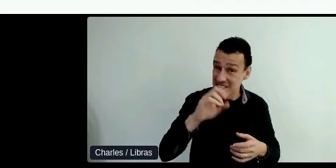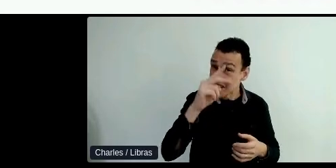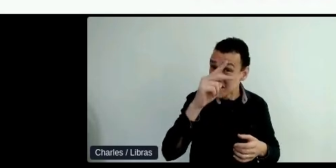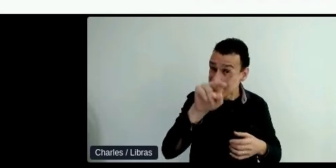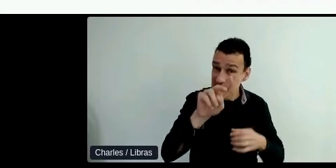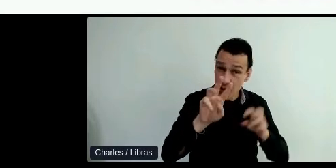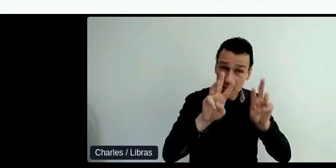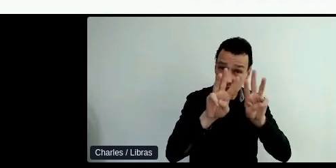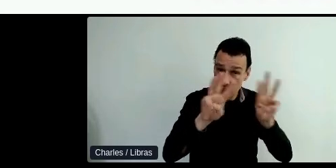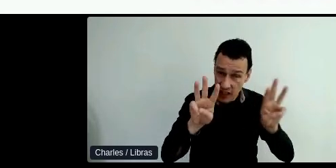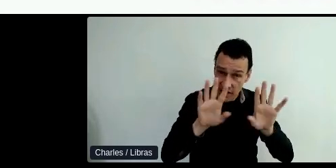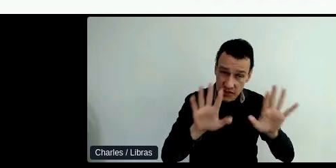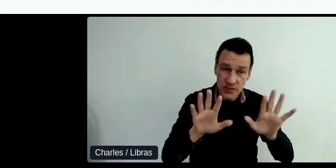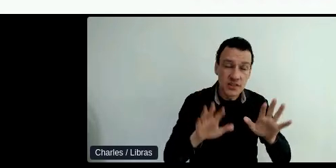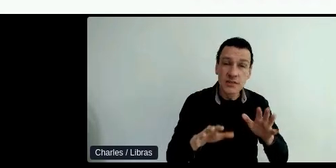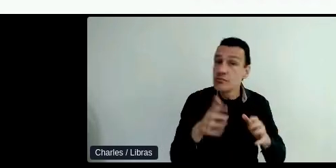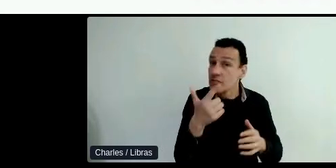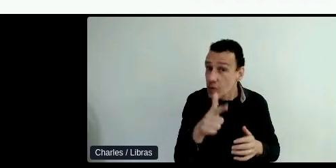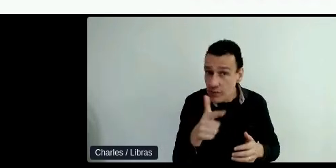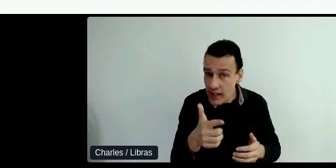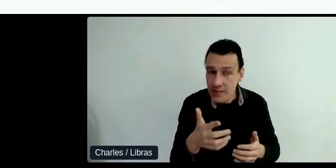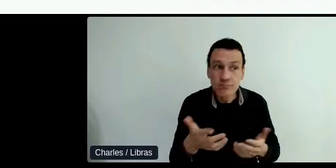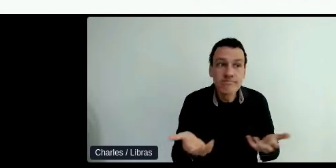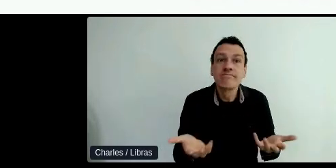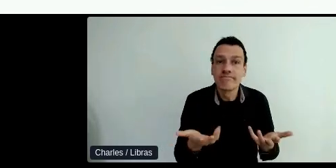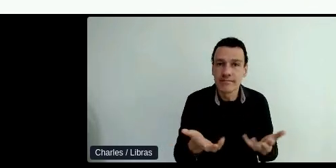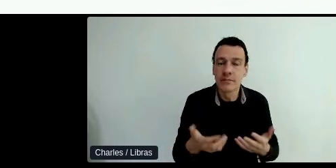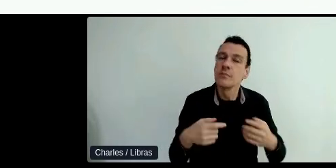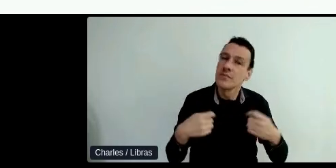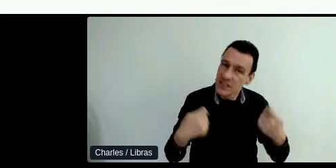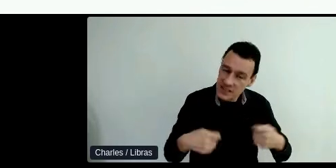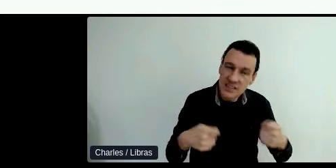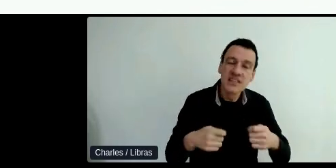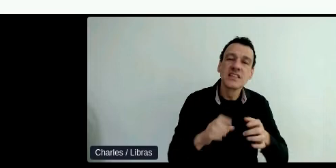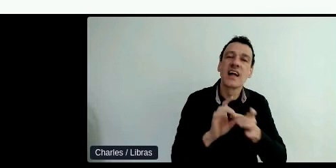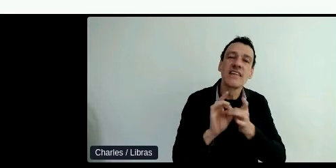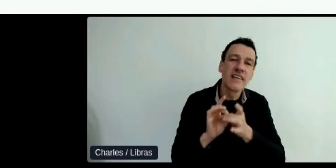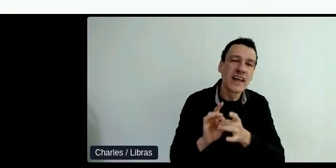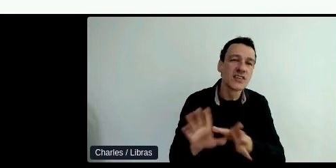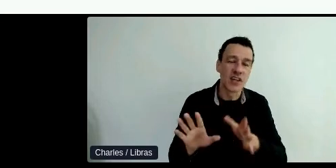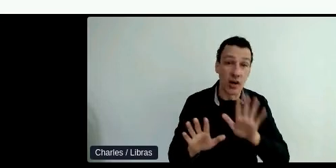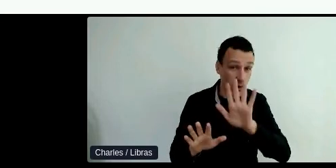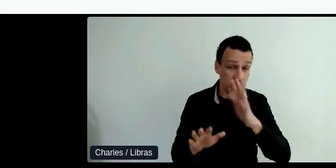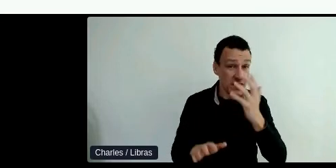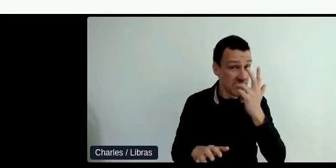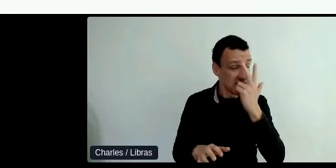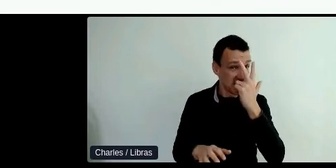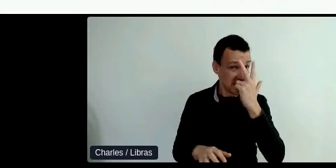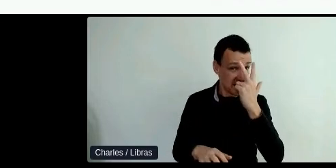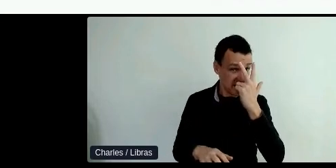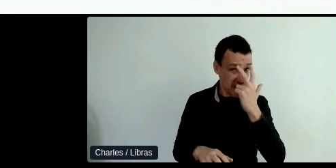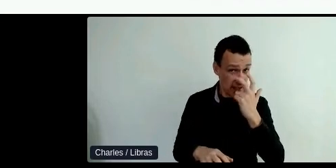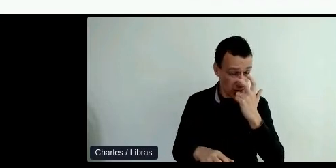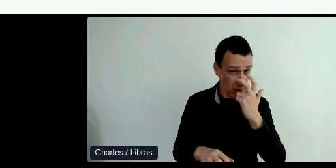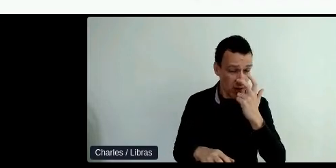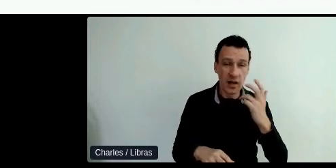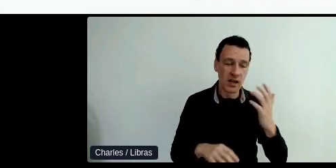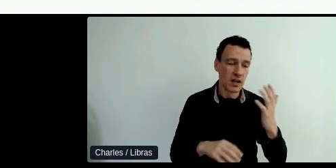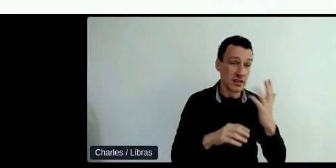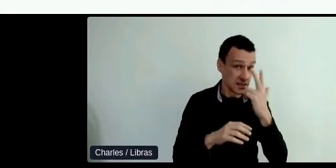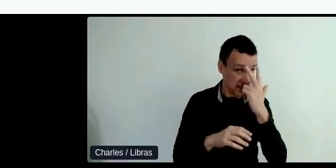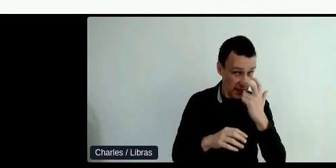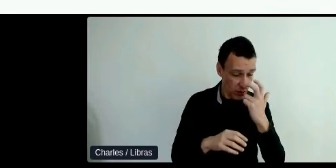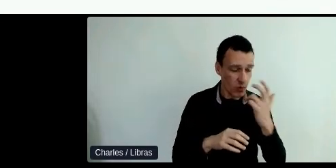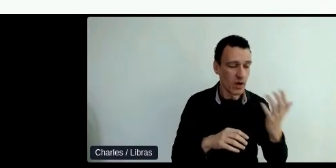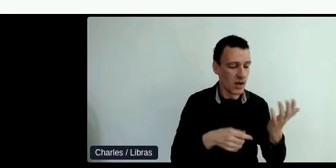do quê? Ele vai precisar oferecer essa navegação que, para quem é cego, é feito via leitor de telas, para alguém que não está